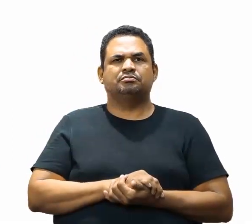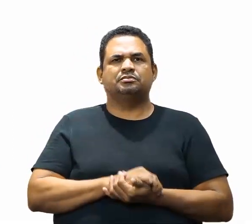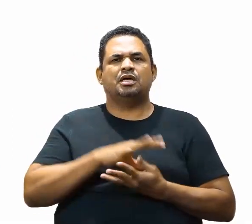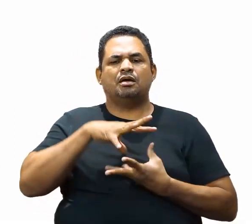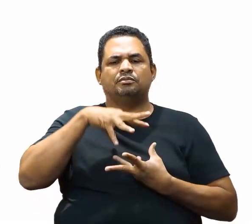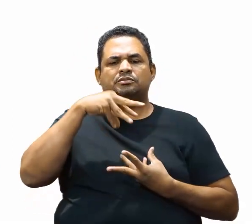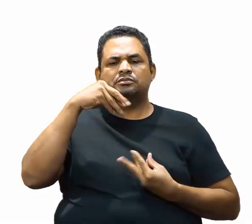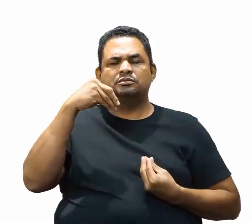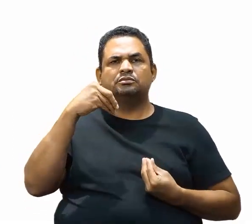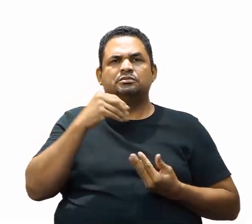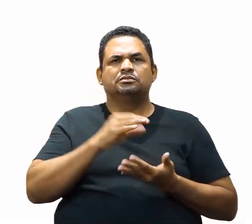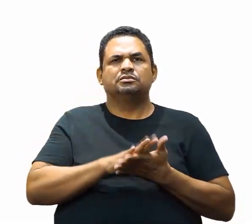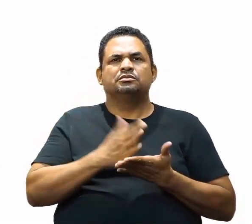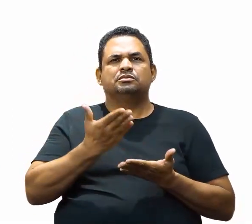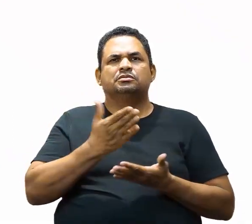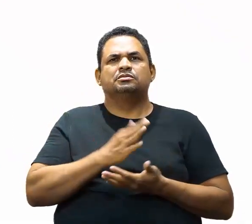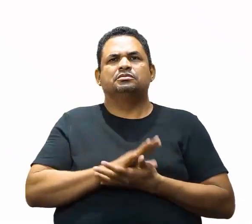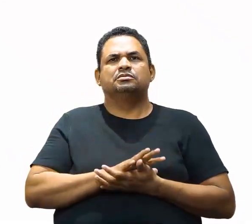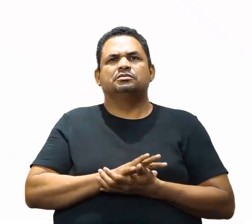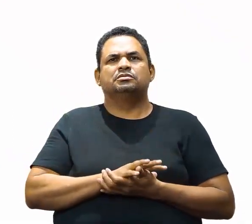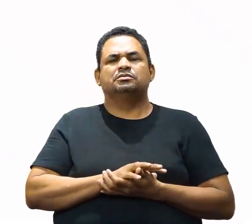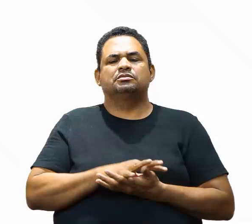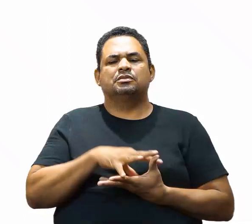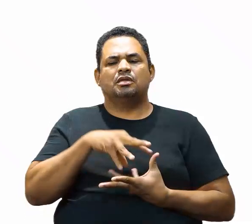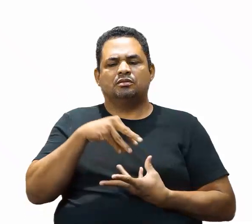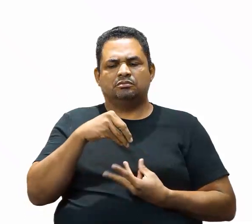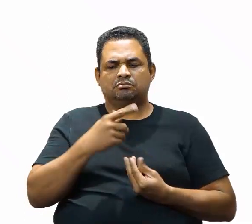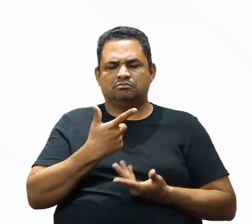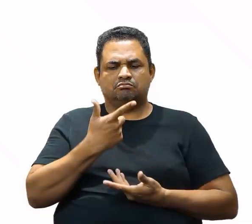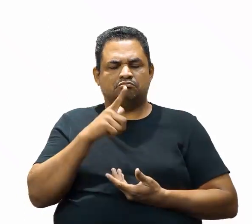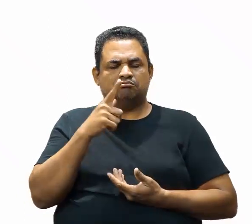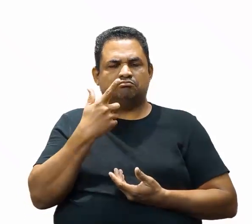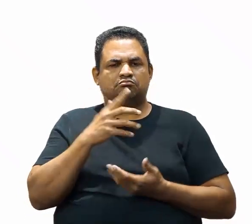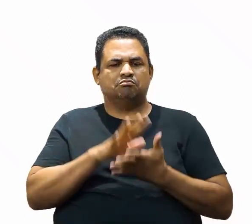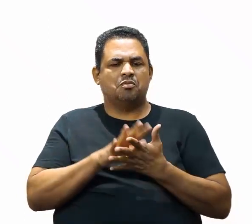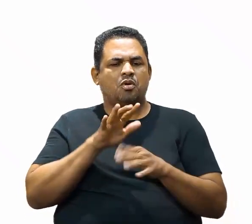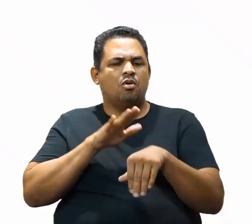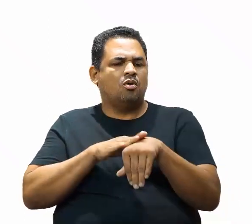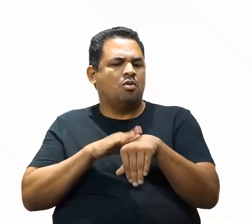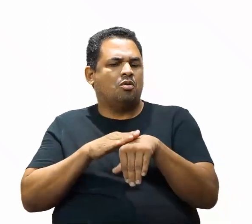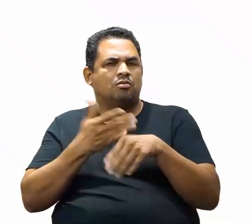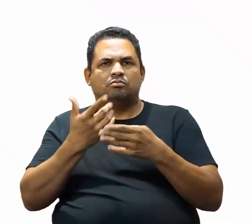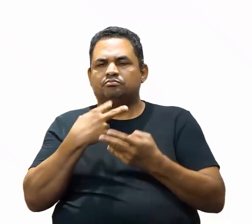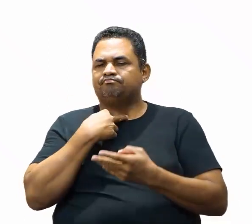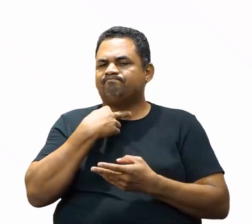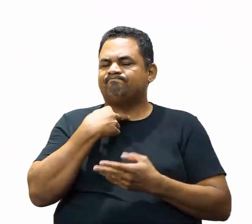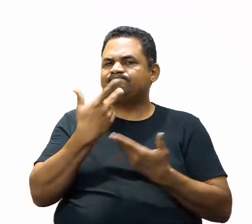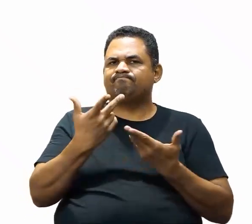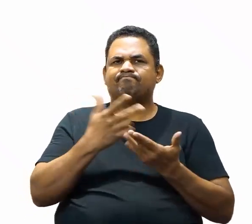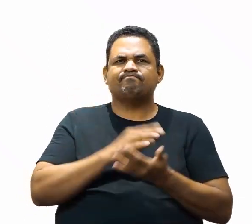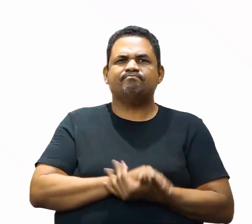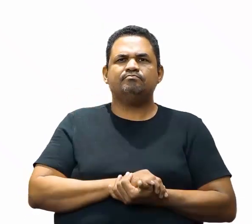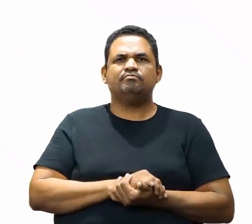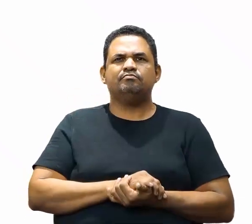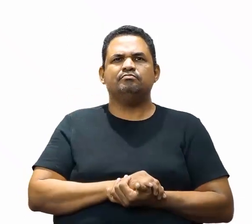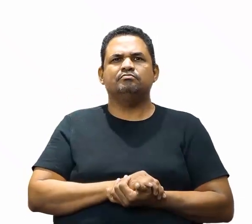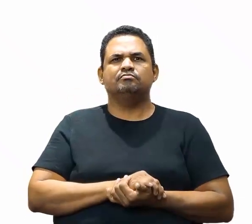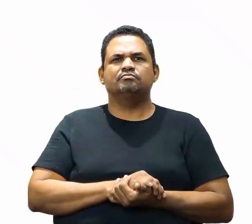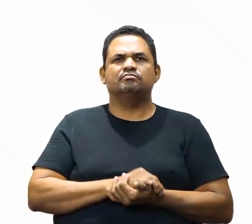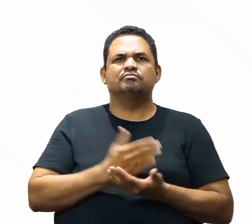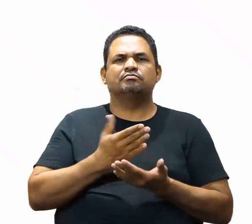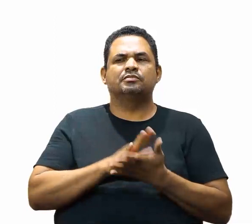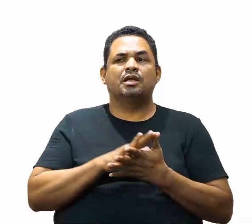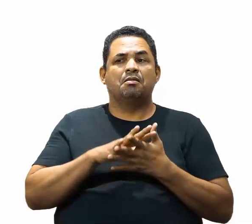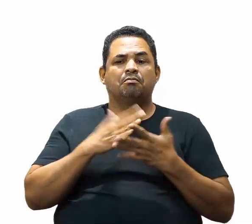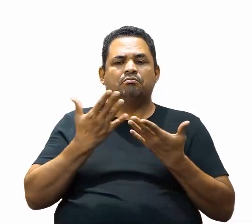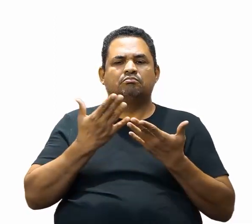abstratos são aqueles que a gente não pode tocar, que são às vezes inanimados, são místicos,